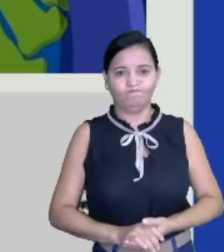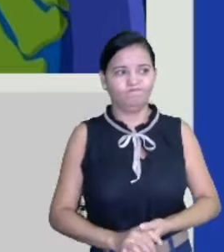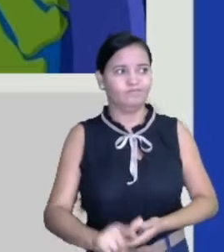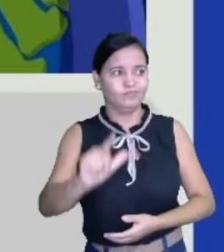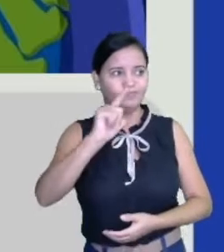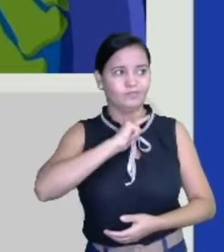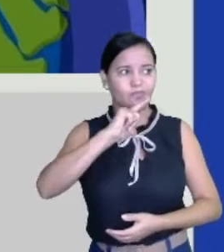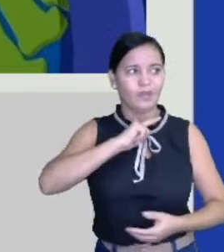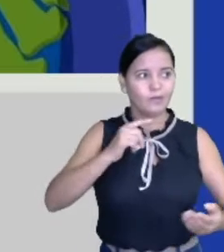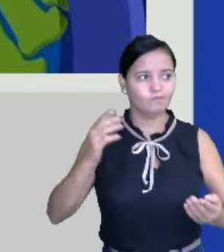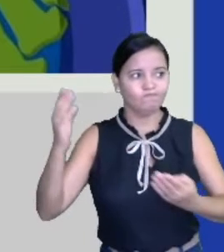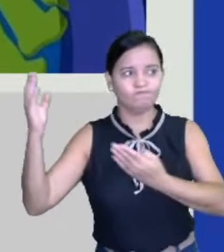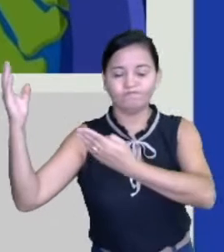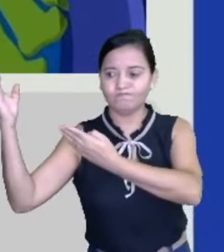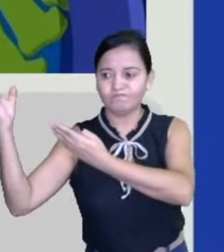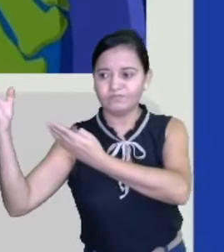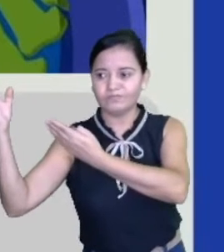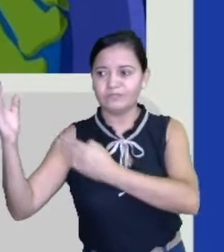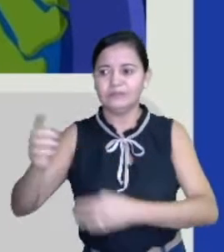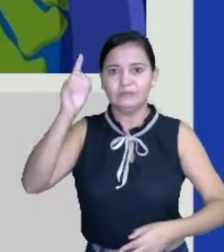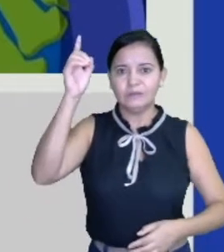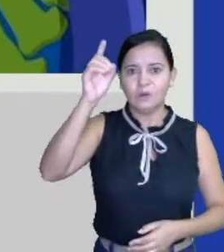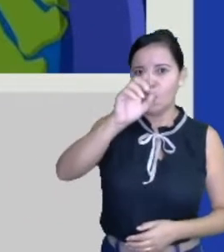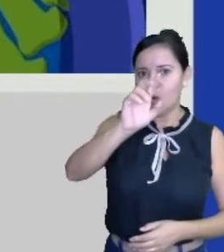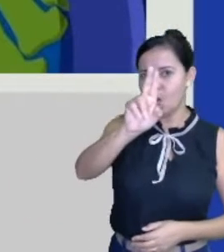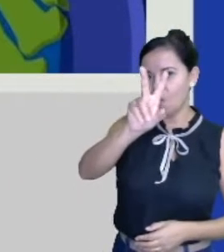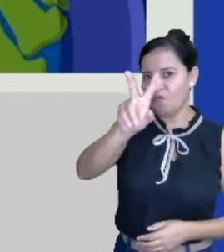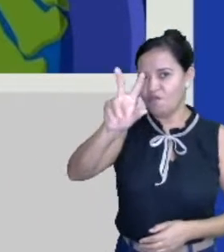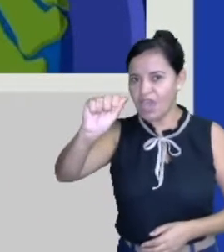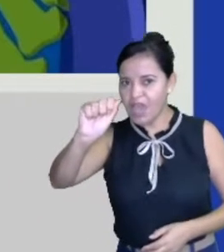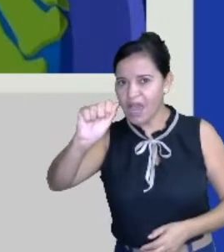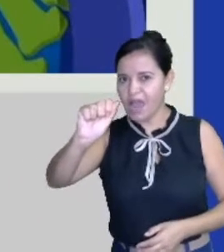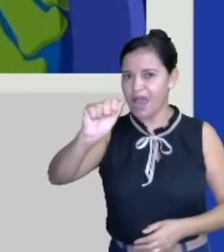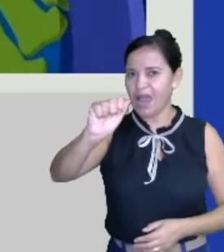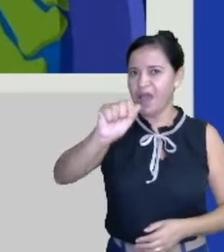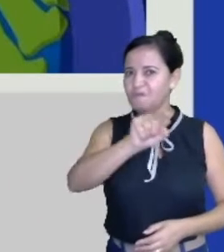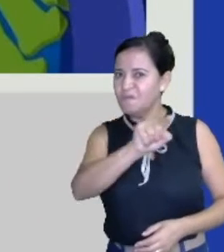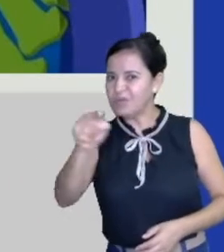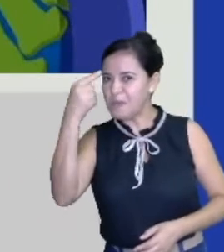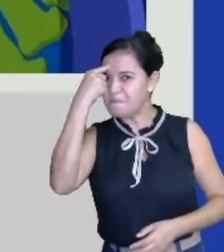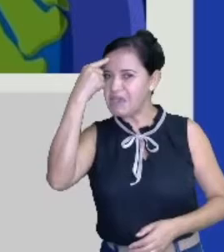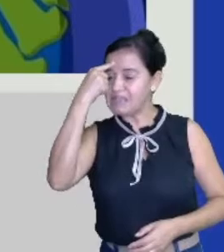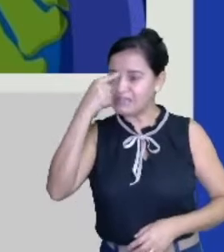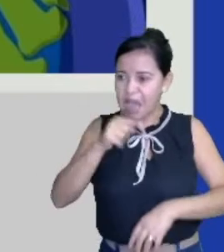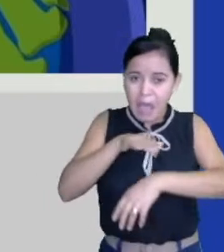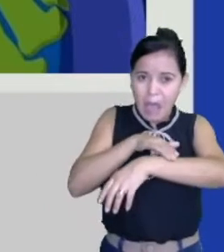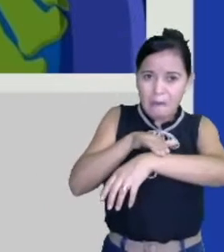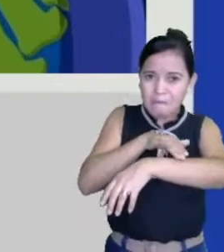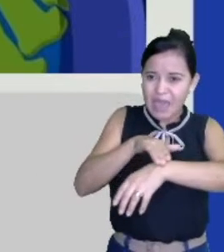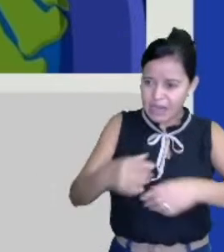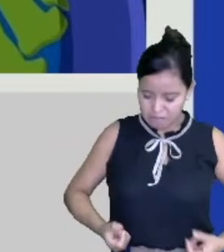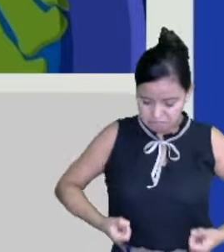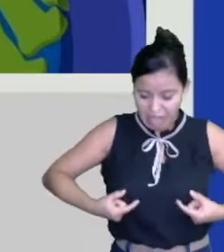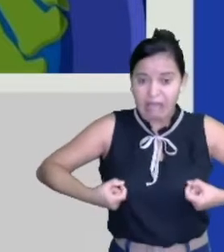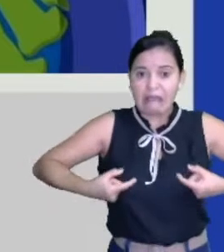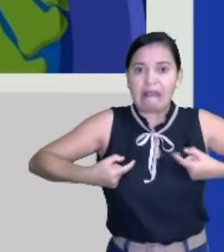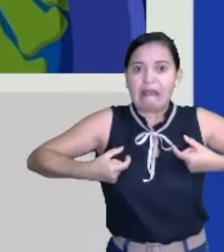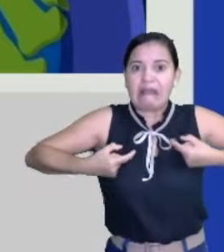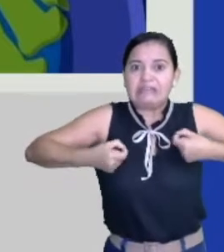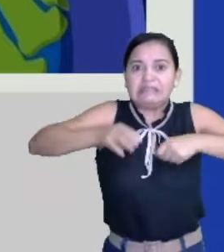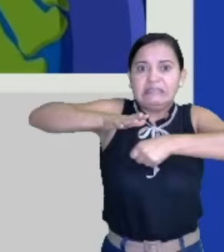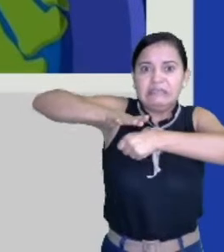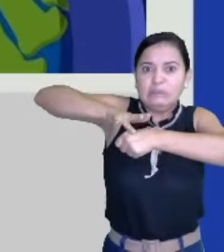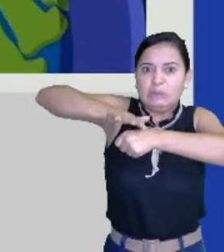raio UVA, quando você pensar em teratomas, pensar em câncer de pele, lembre que ele é o grande responsável